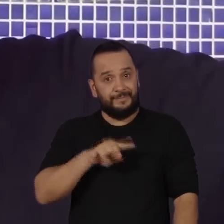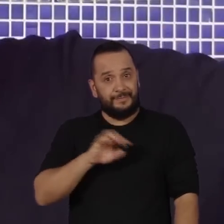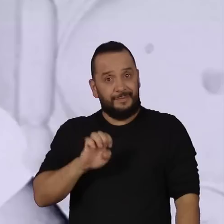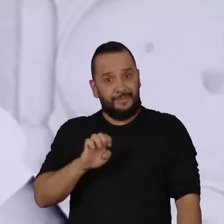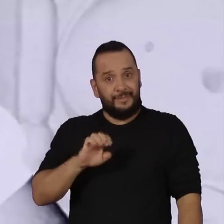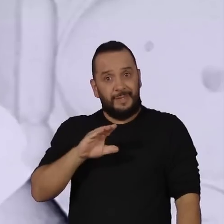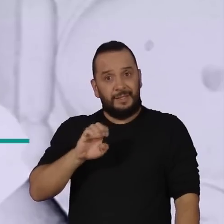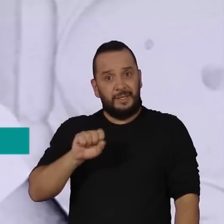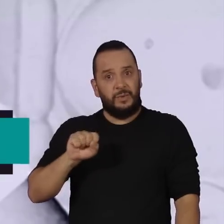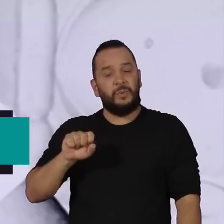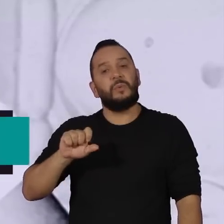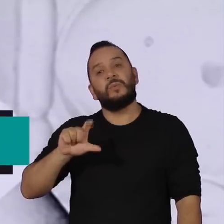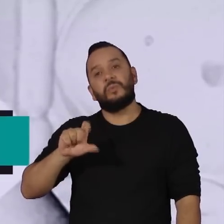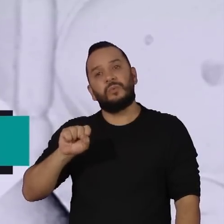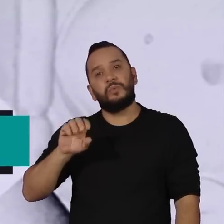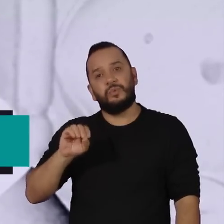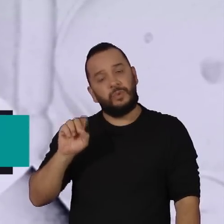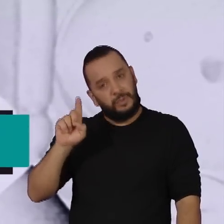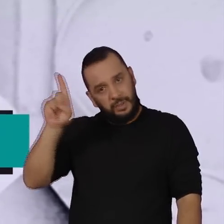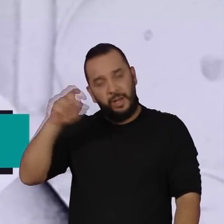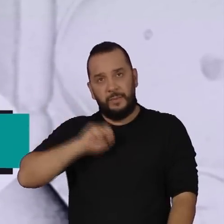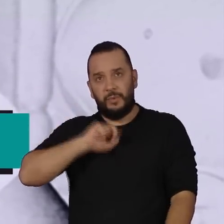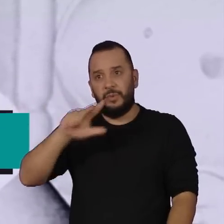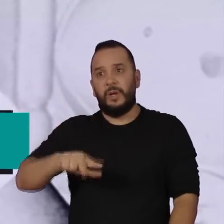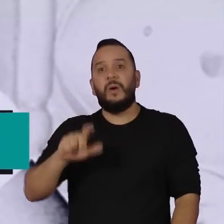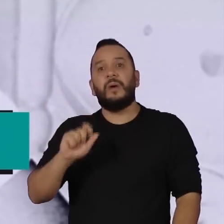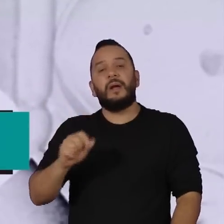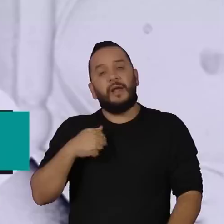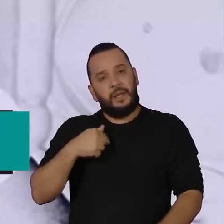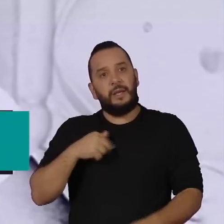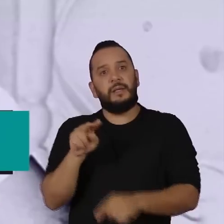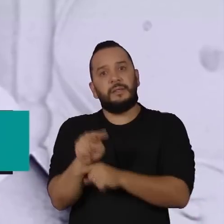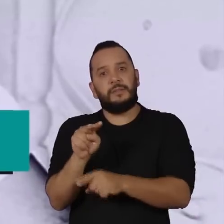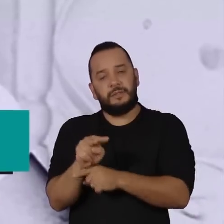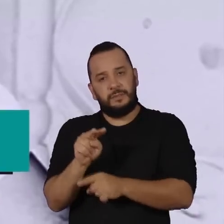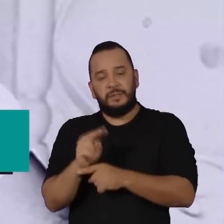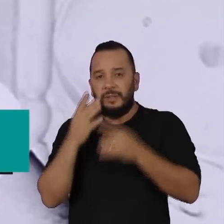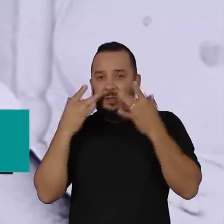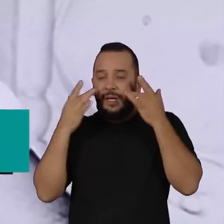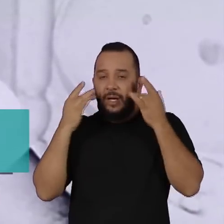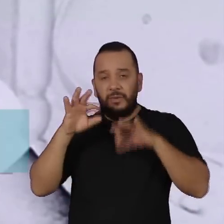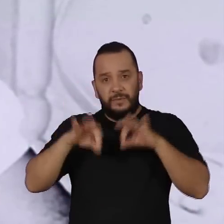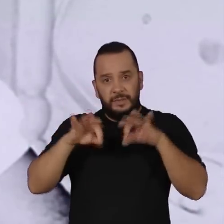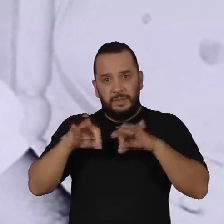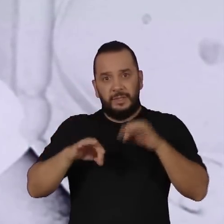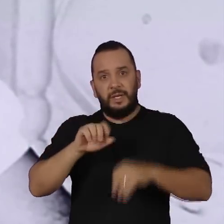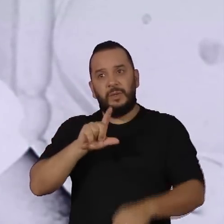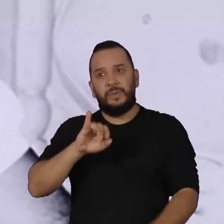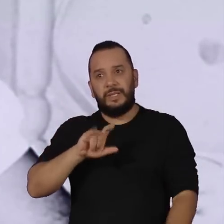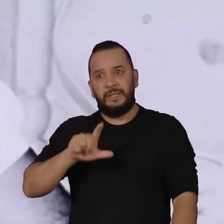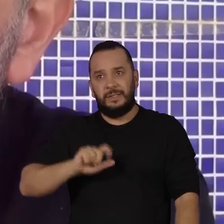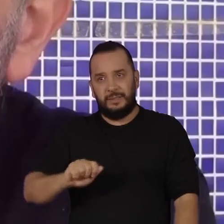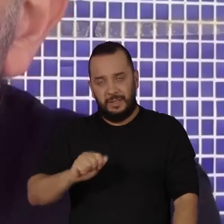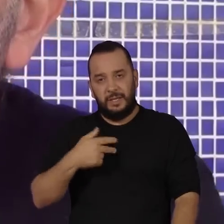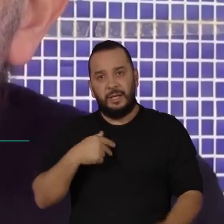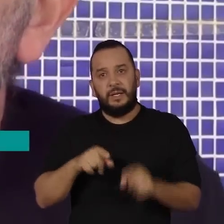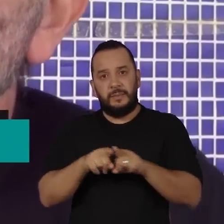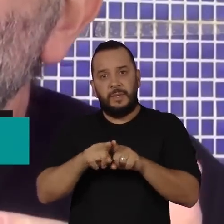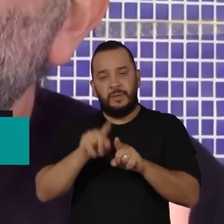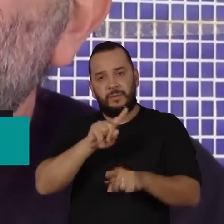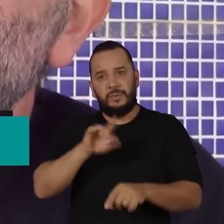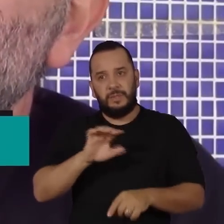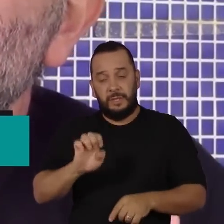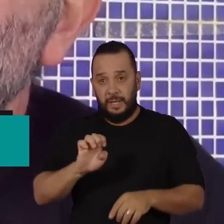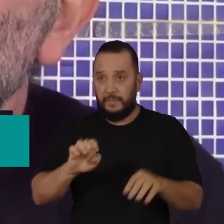Portugal. E quem estava administrando a oficina nessa época era o Luiz Antônio, irmão do Zé Celso, já falecido. E o